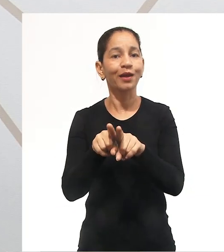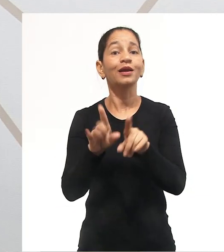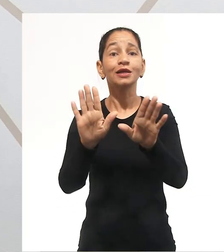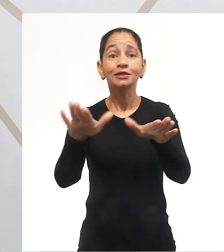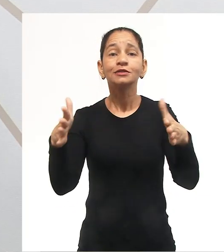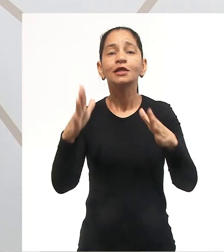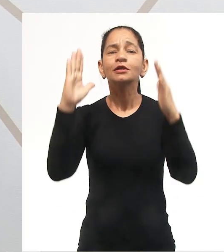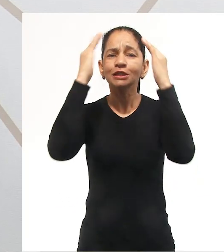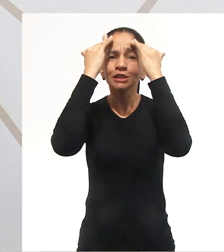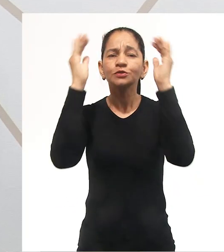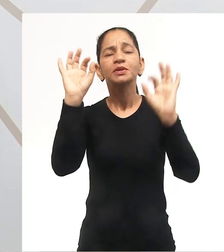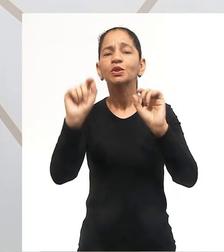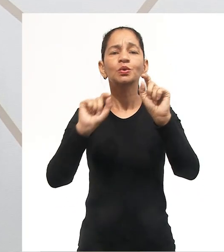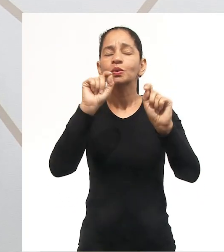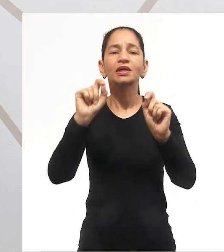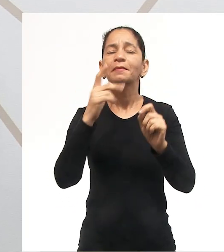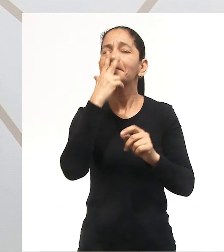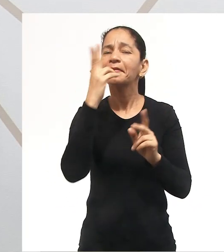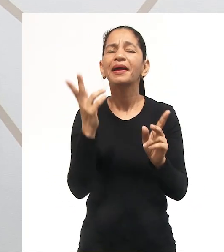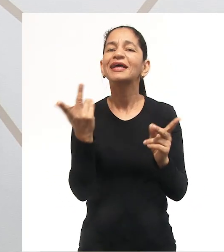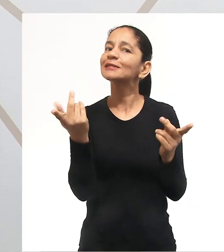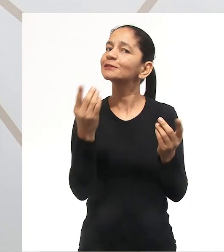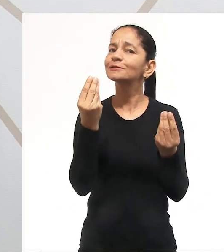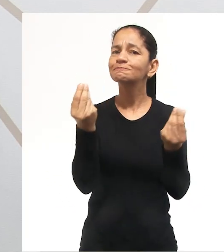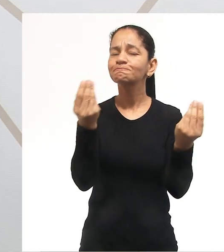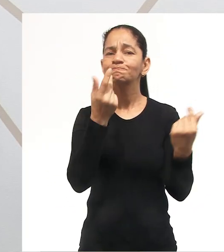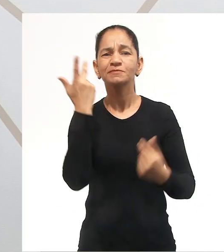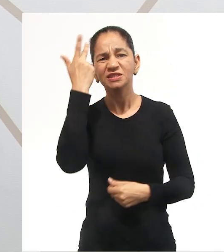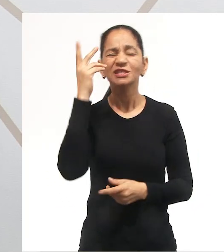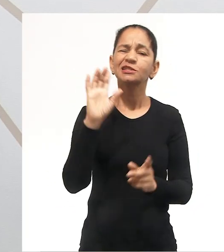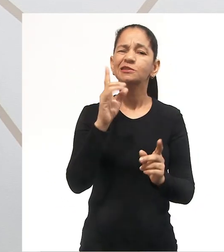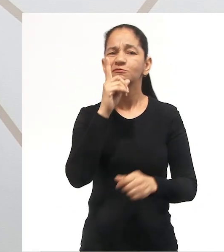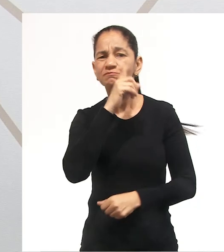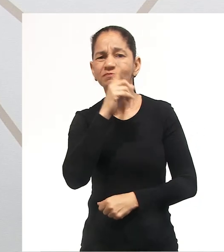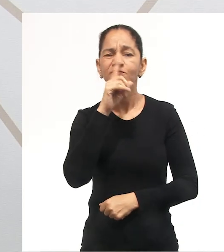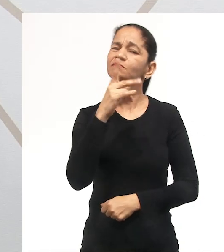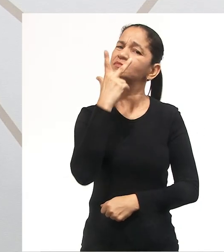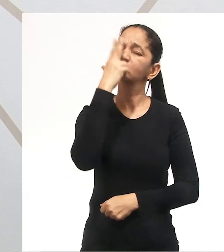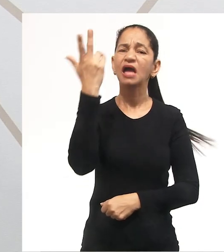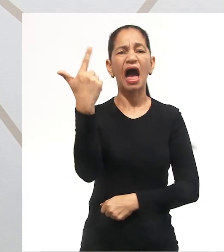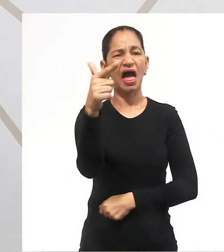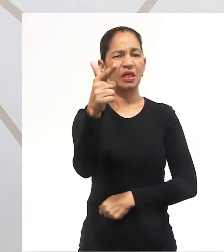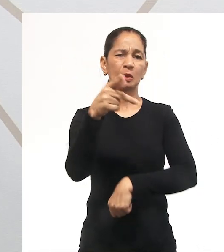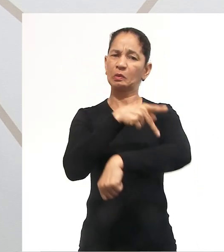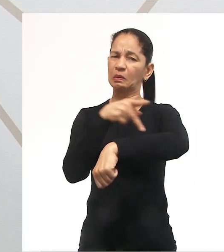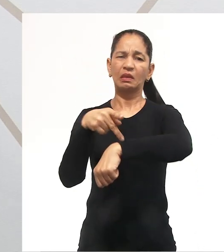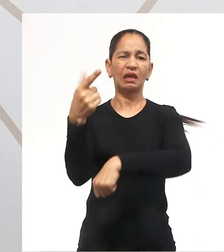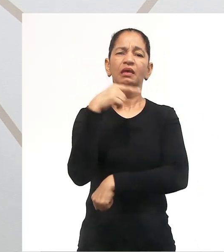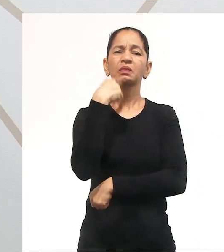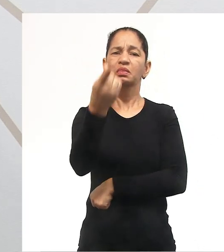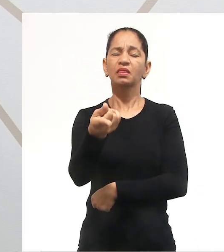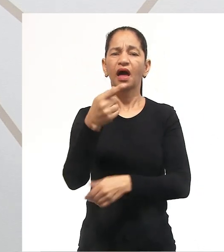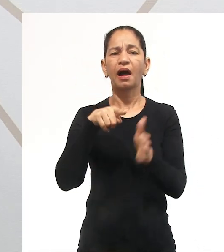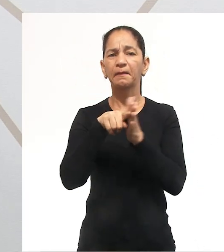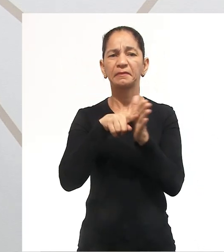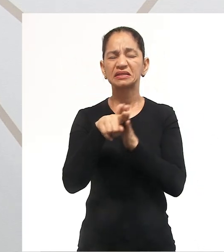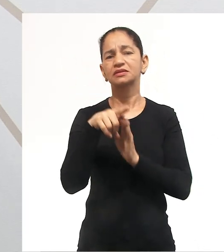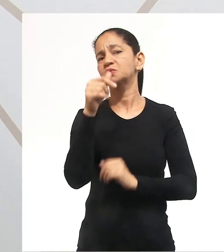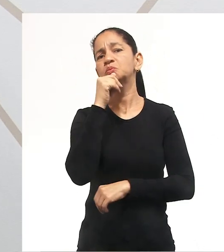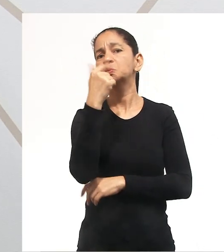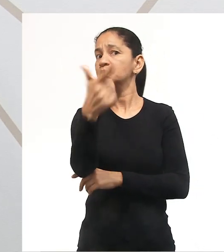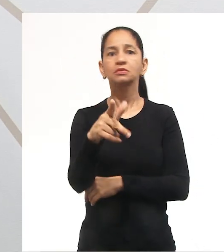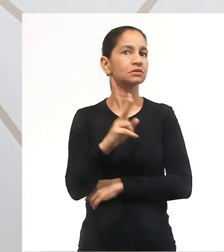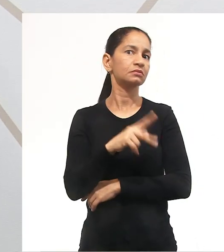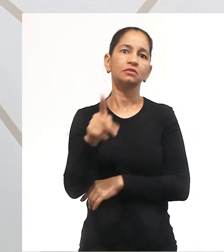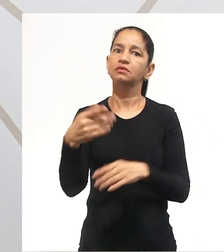a gente tem uma compreensão, às vezes, equivocada, no senso comum, de que não tem pesquisa em pedagogia, né? Ninguém pesquisa na